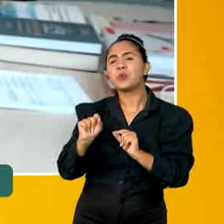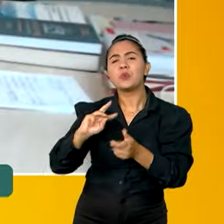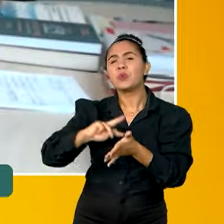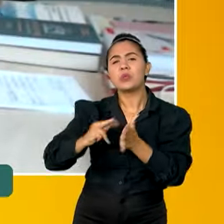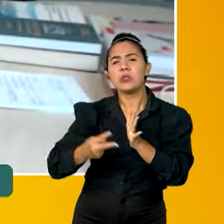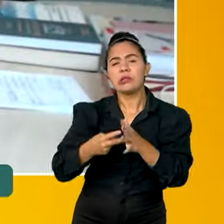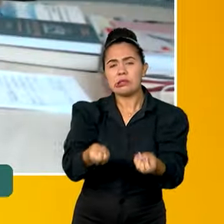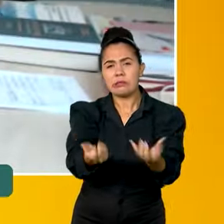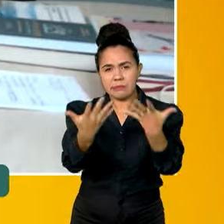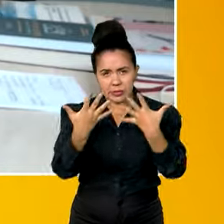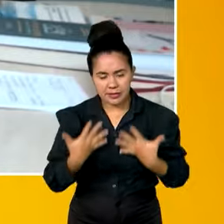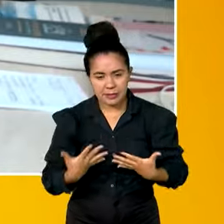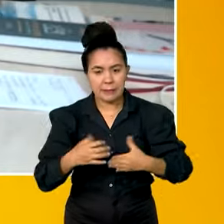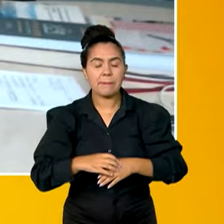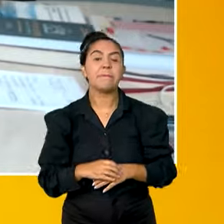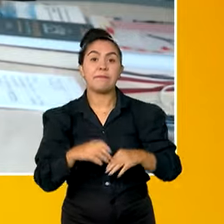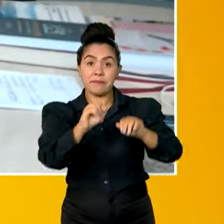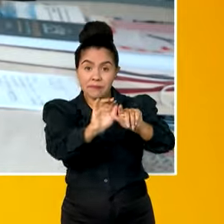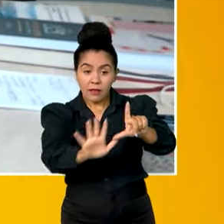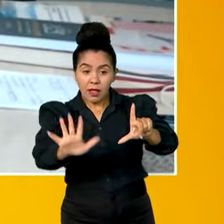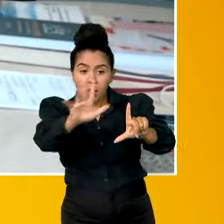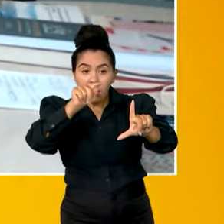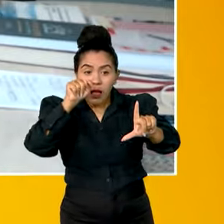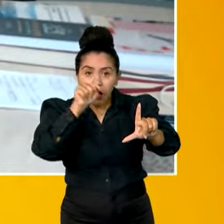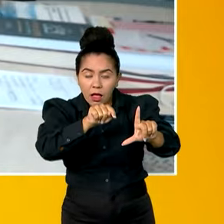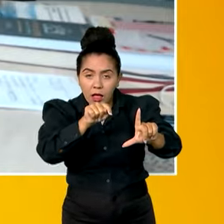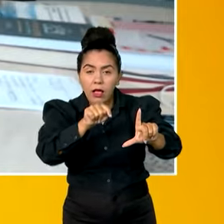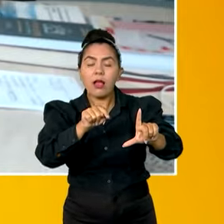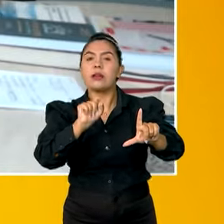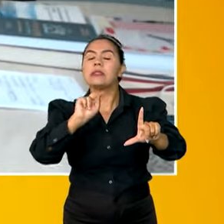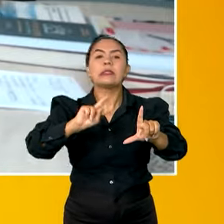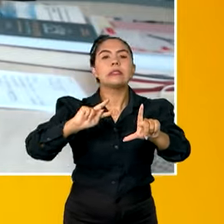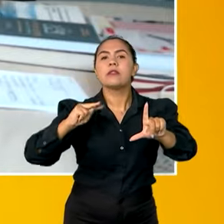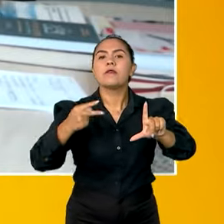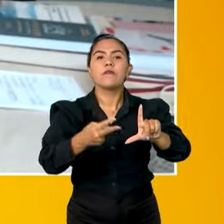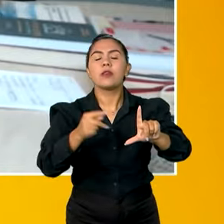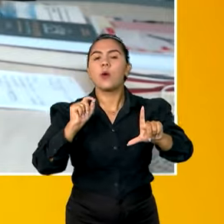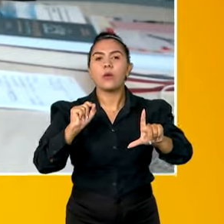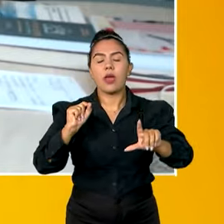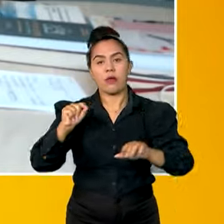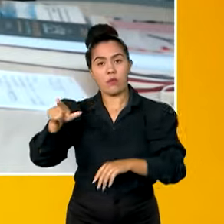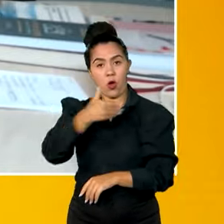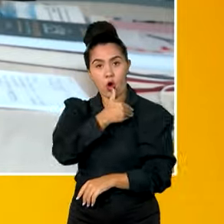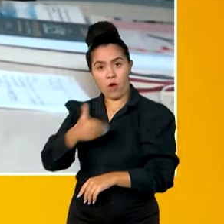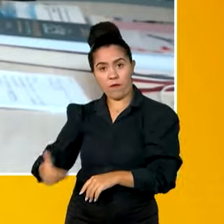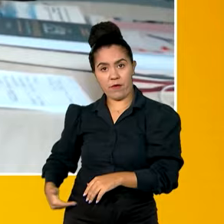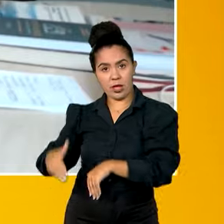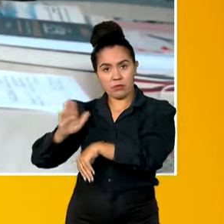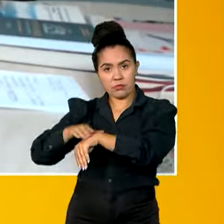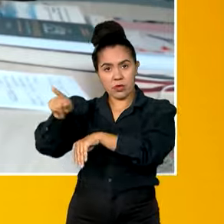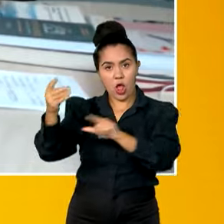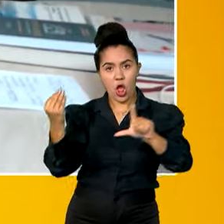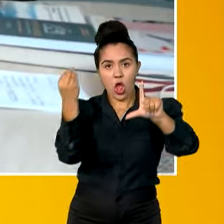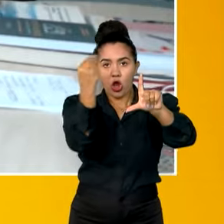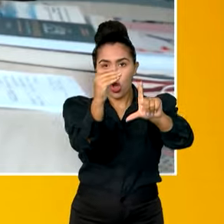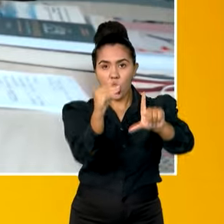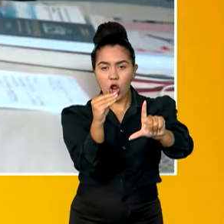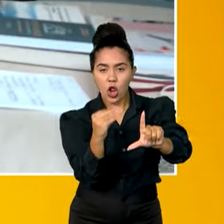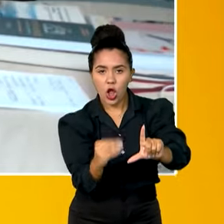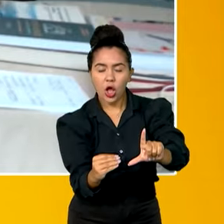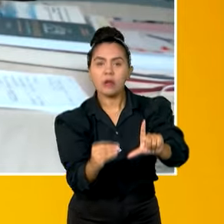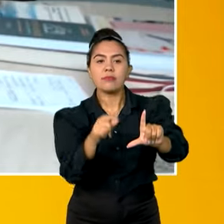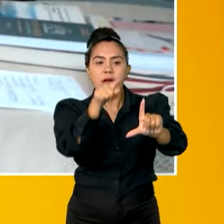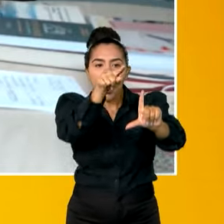Vanessa, basicamente são aquelas informações que o governo disponibiliza aos cidadãos, mesmo sem os cidadãos entrarem com um